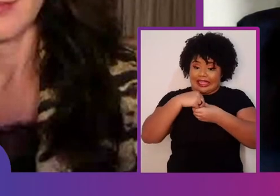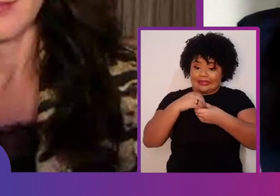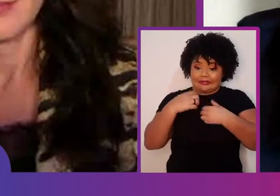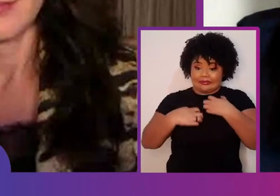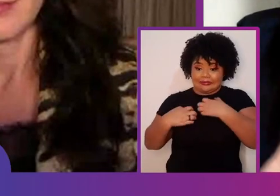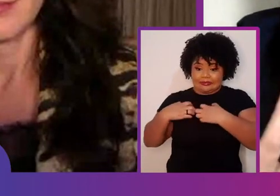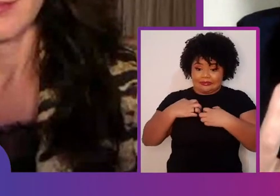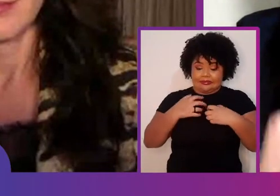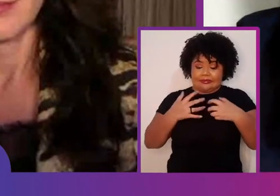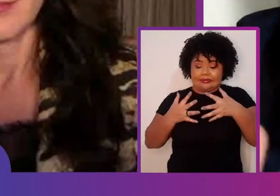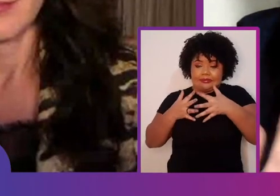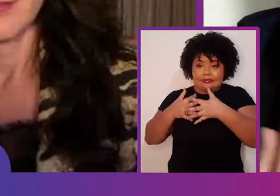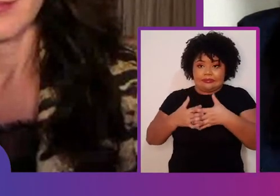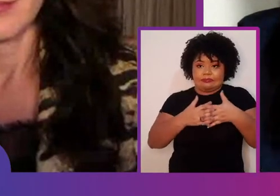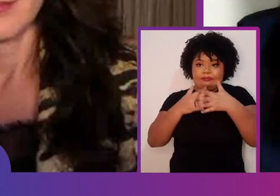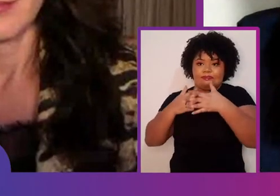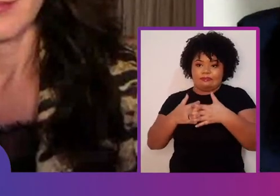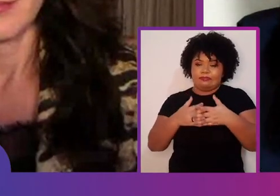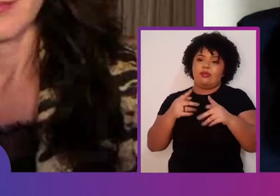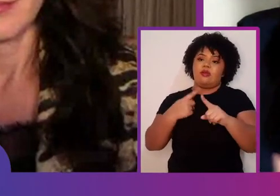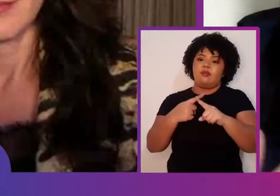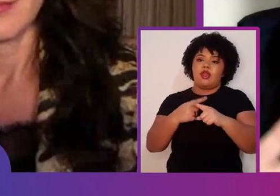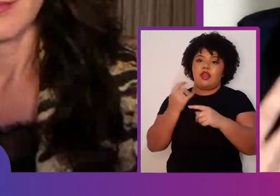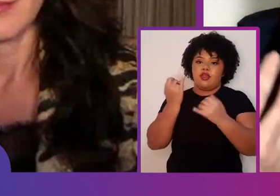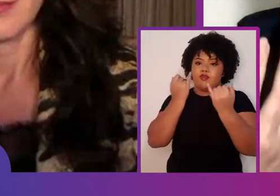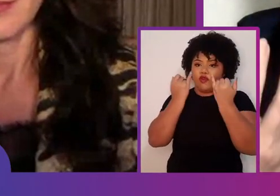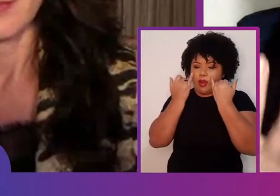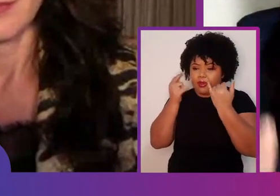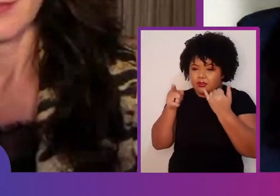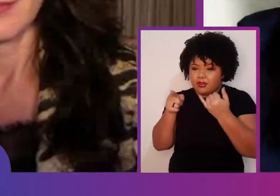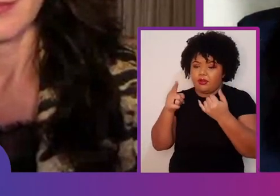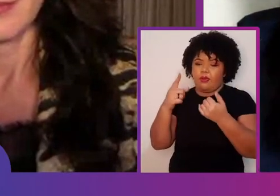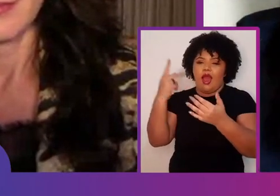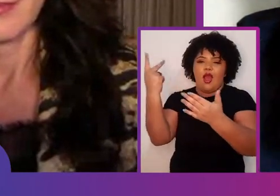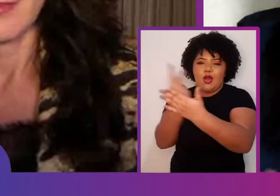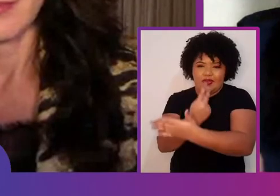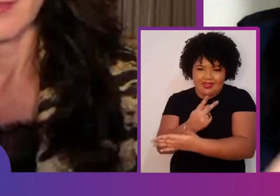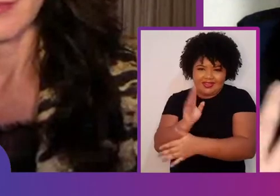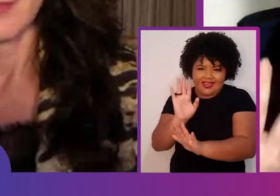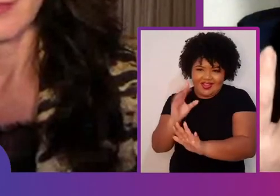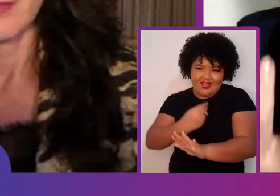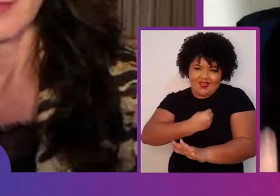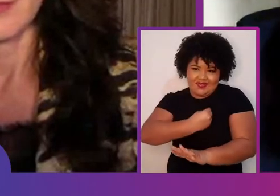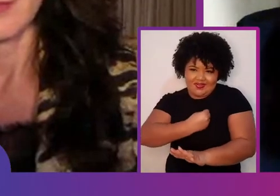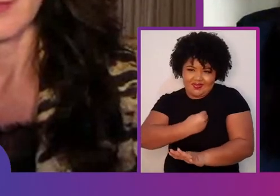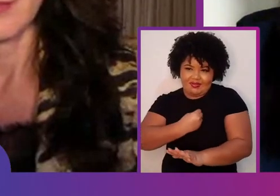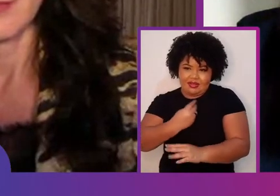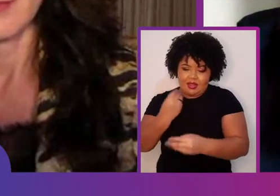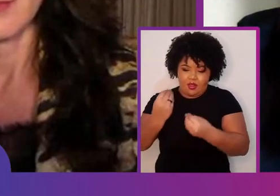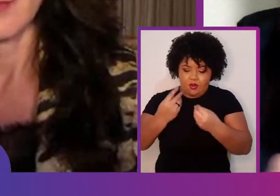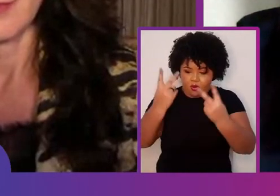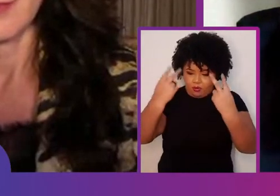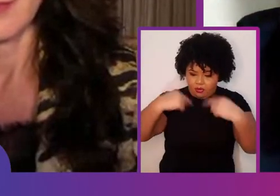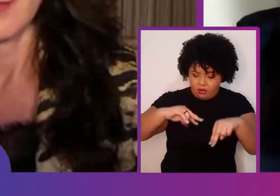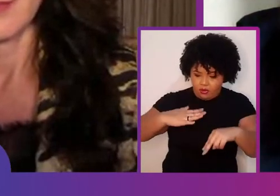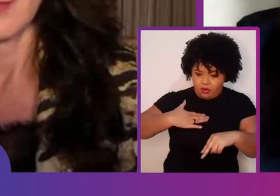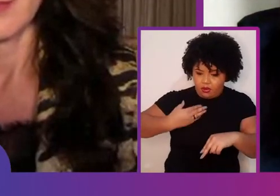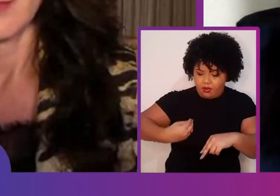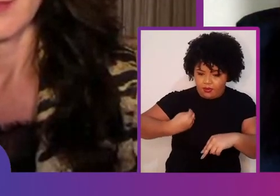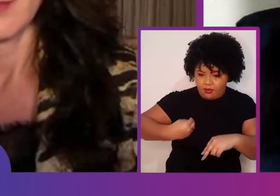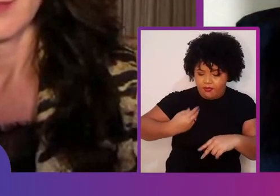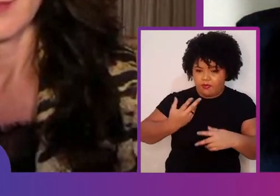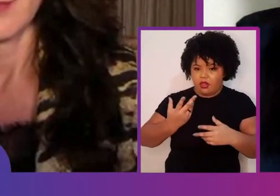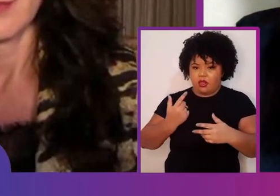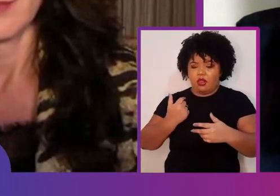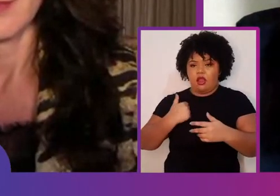paradas. Porque você está pegando a informação que é super importante, que é uma leitura sobre quem você é, que é uma leitura de como você está reagindo